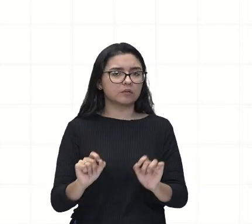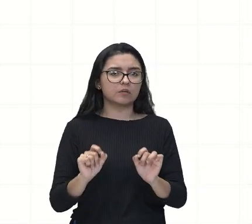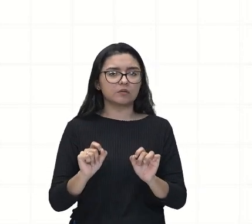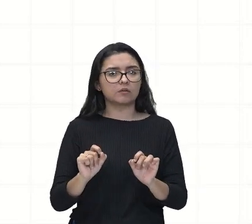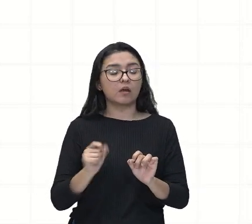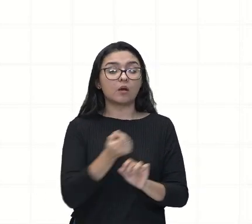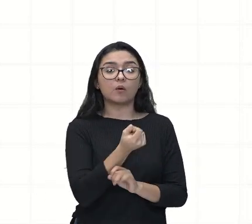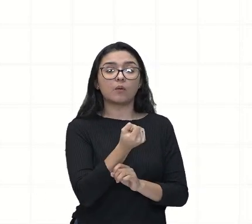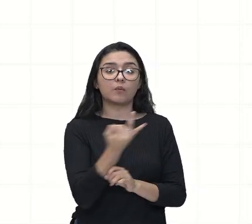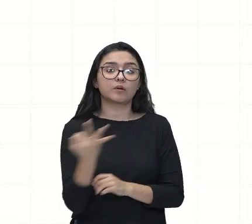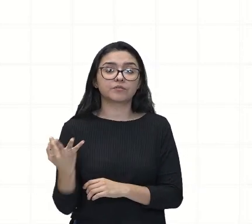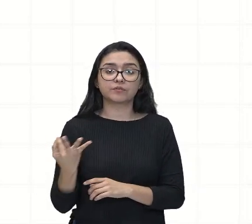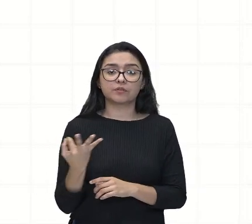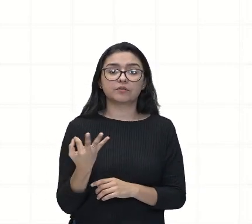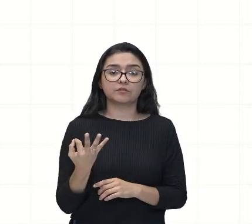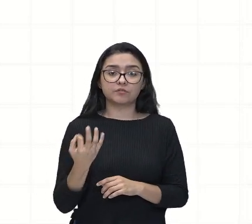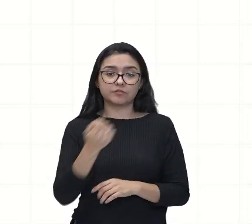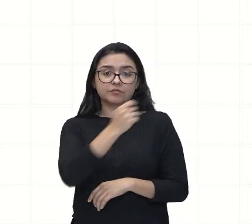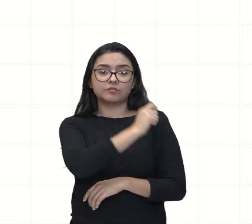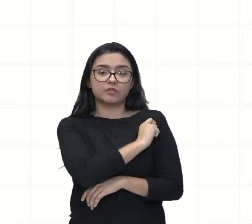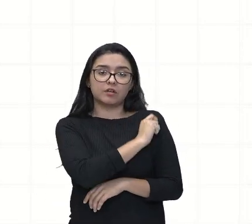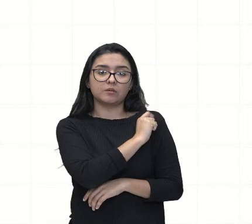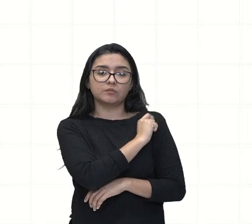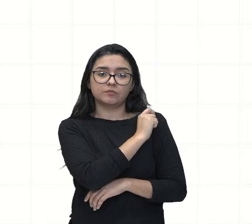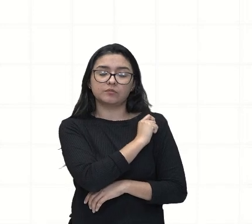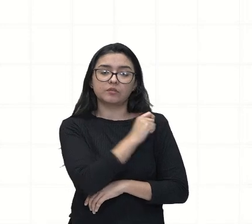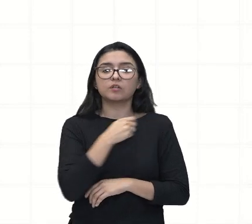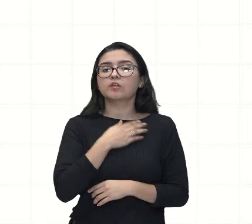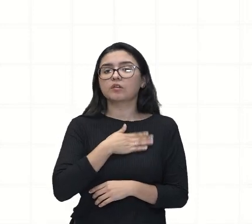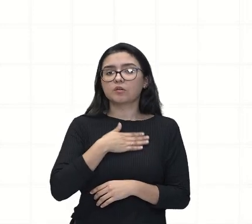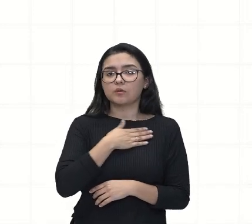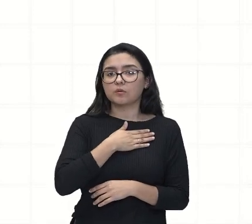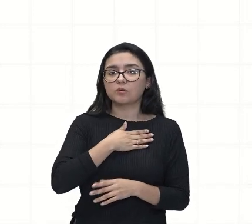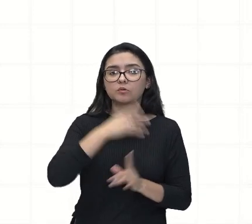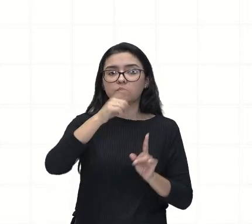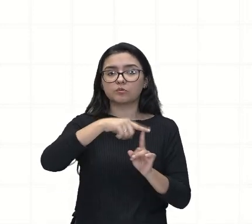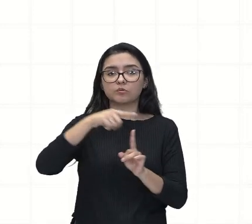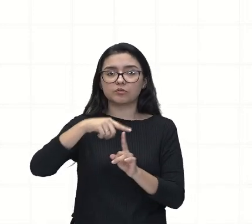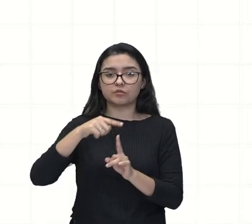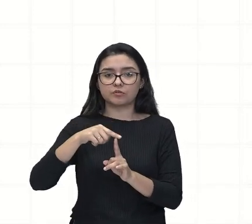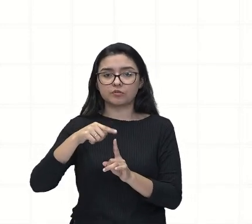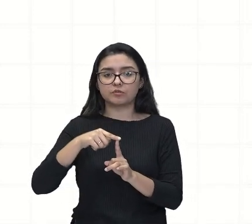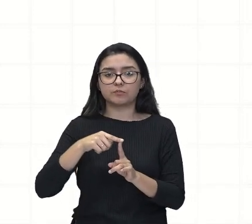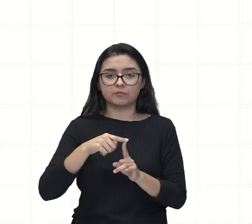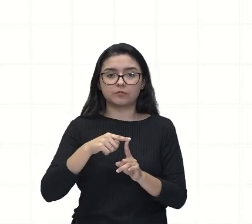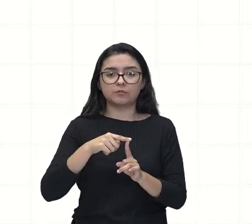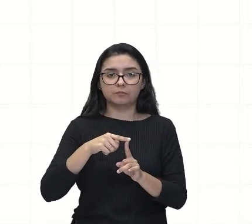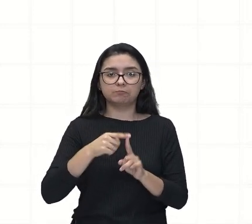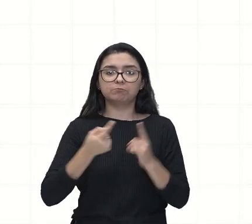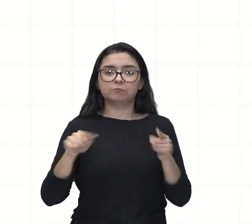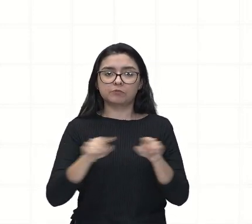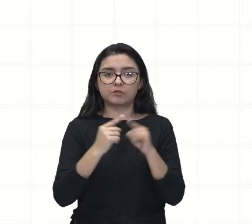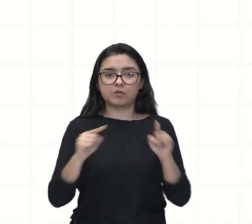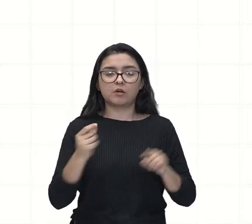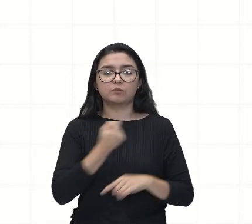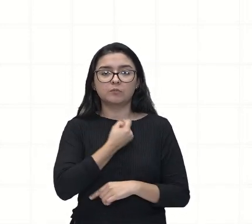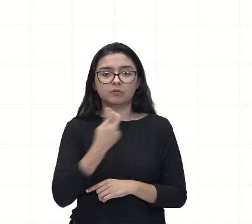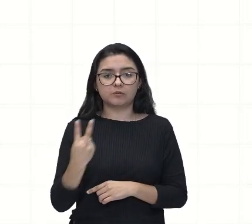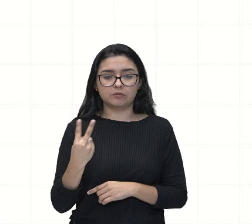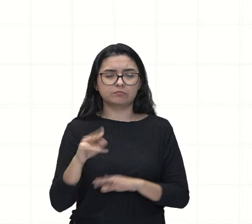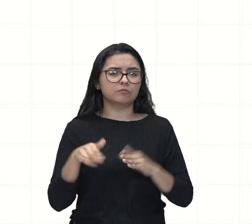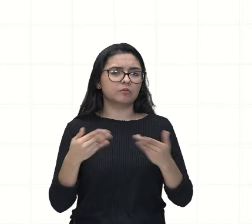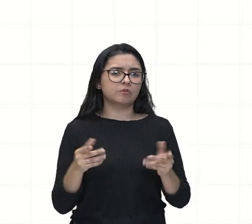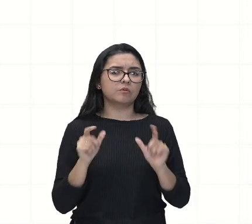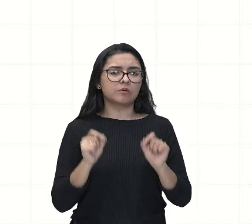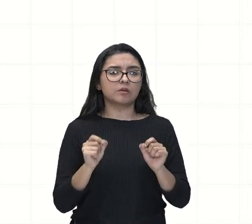a quantidade de alunos que gostam do estilo musical 2. O que que eu consigo observar?